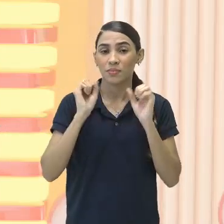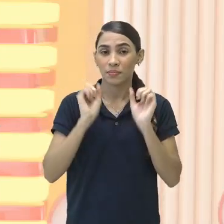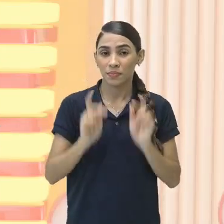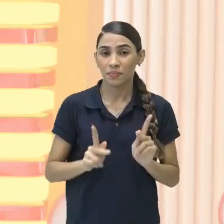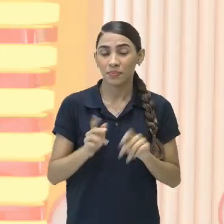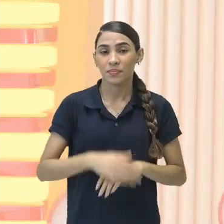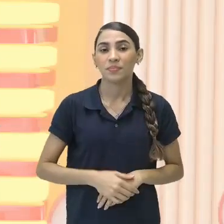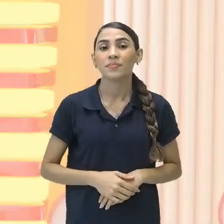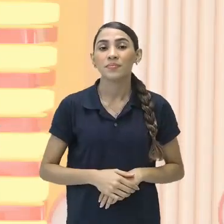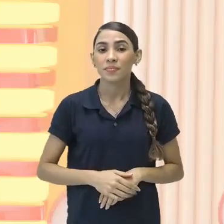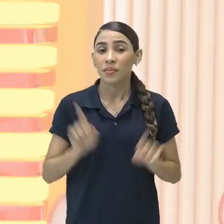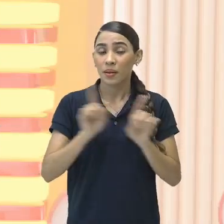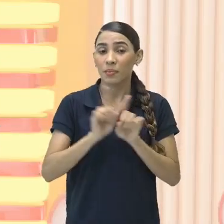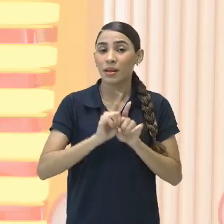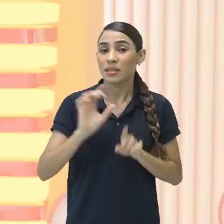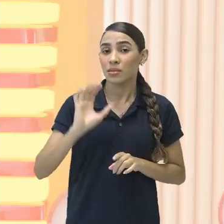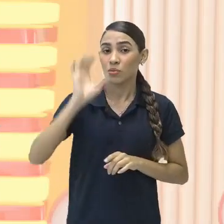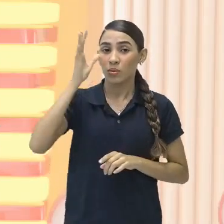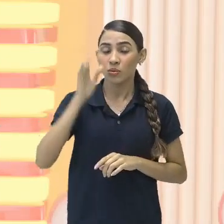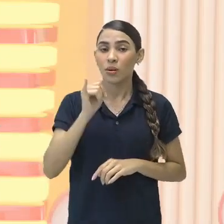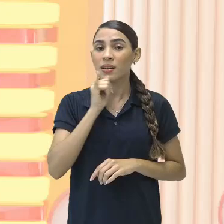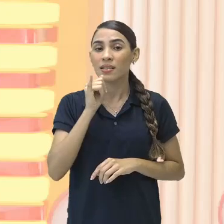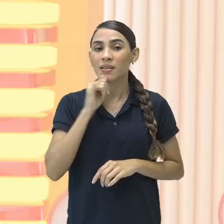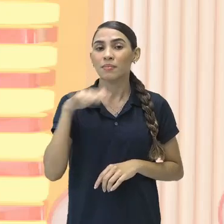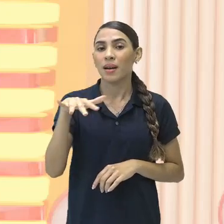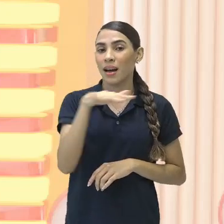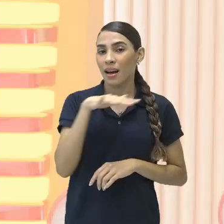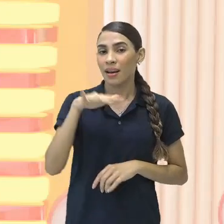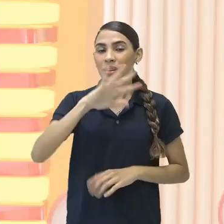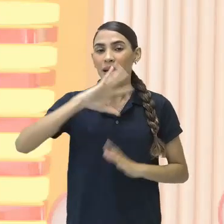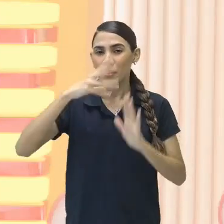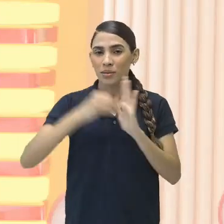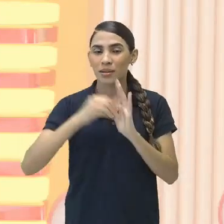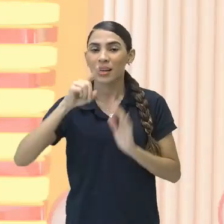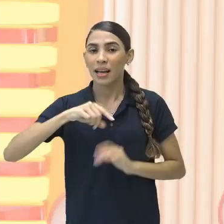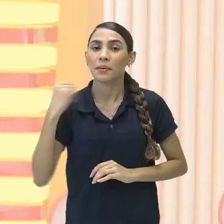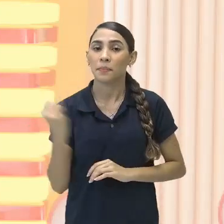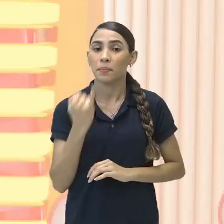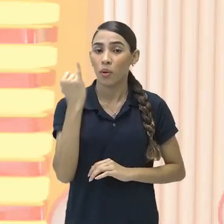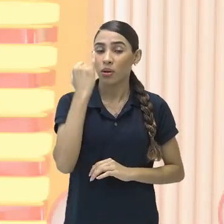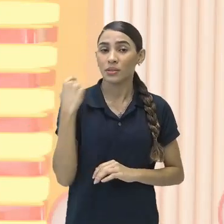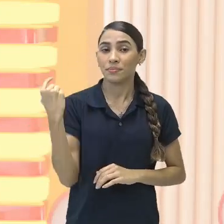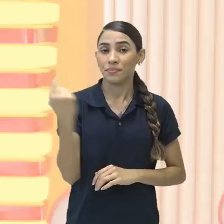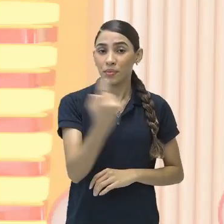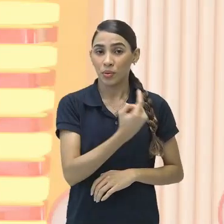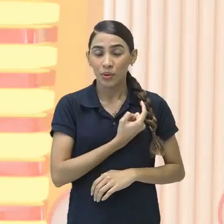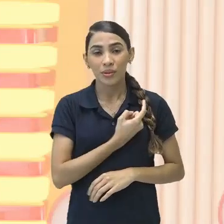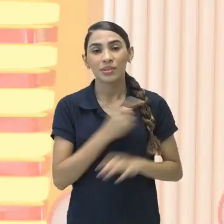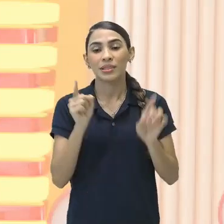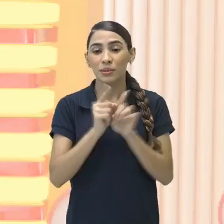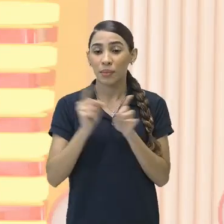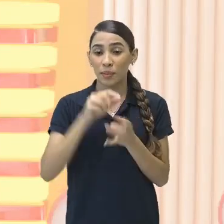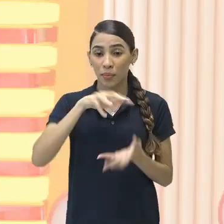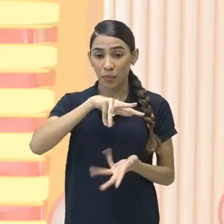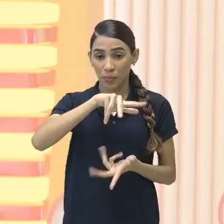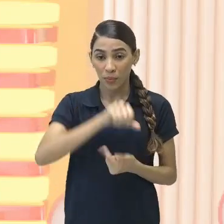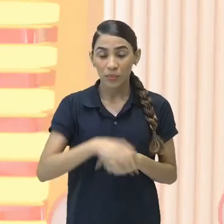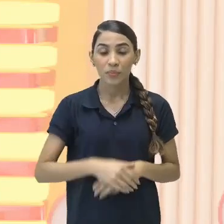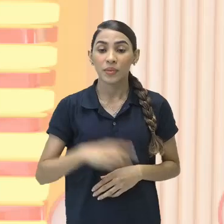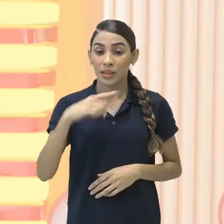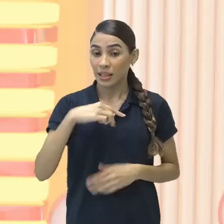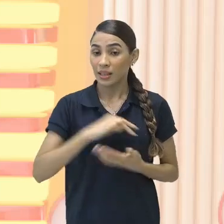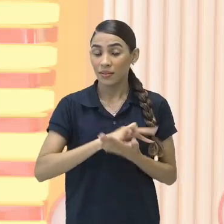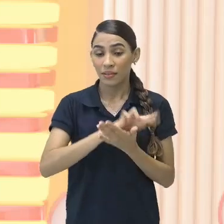né? As situações ali que passam por essa região que é tão importante para nós mesmos e também para o mundo, né? Existem